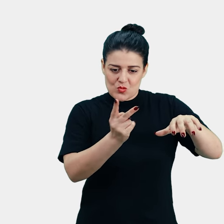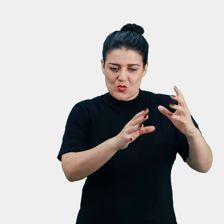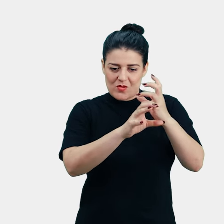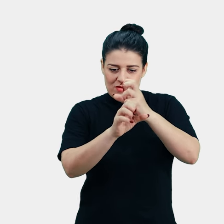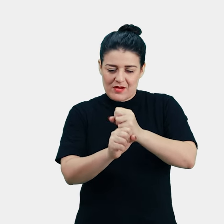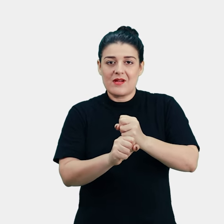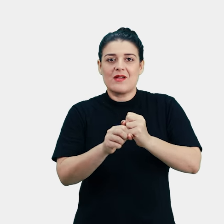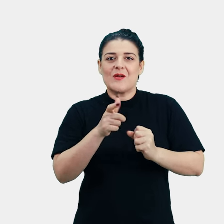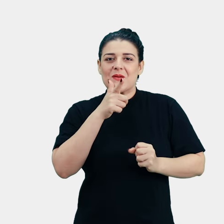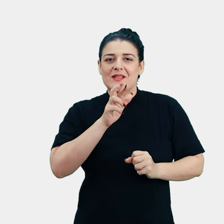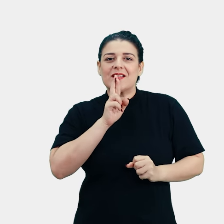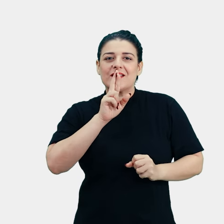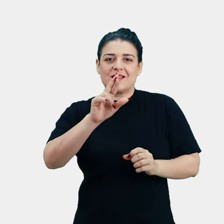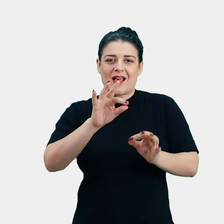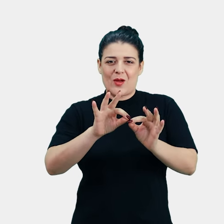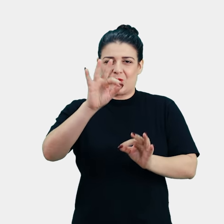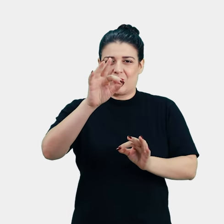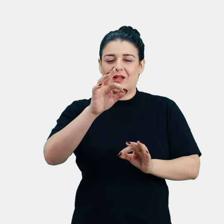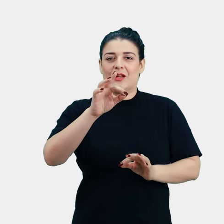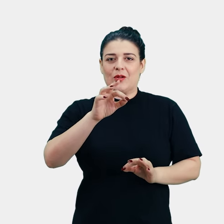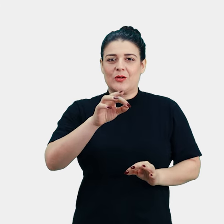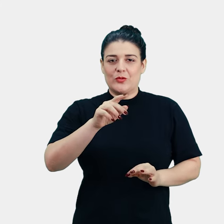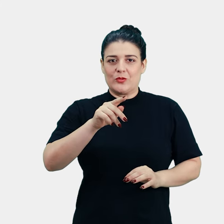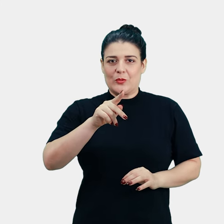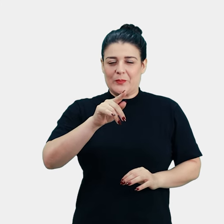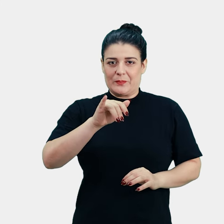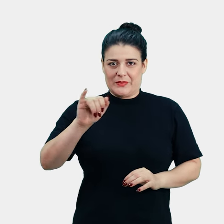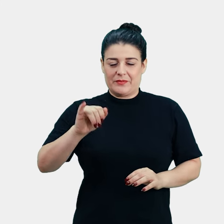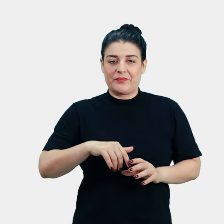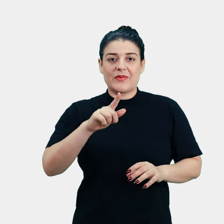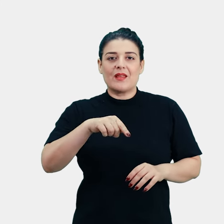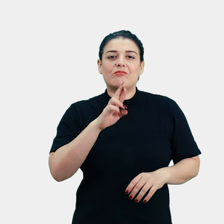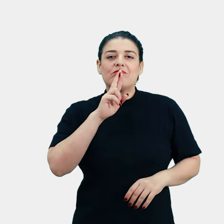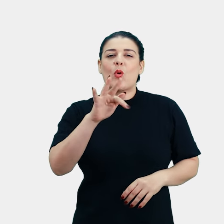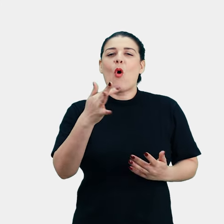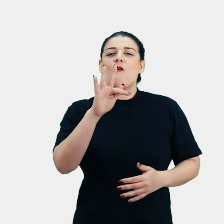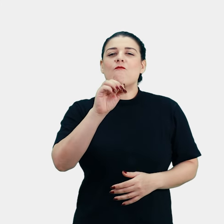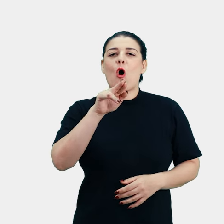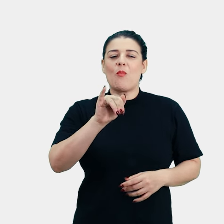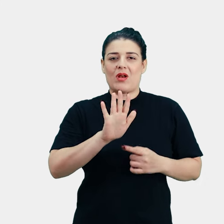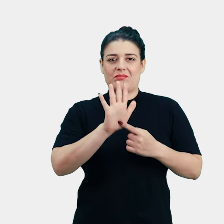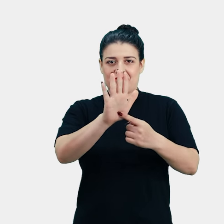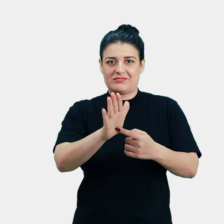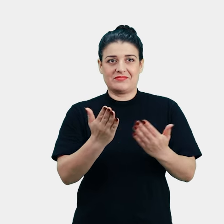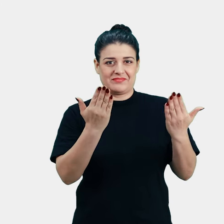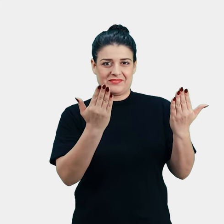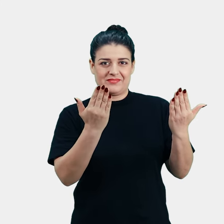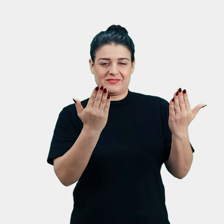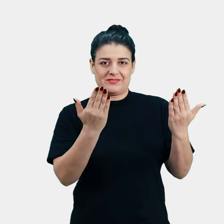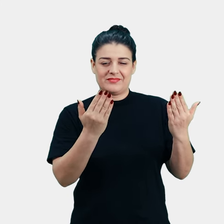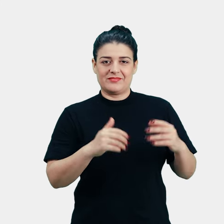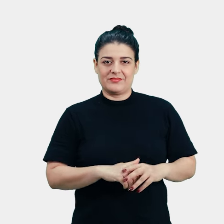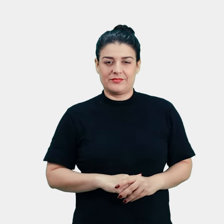uma fração determinada da altura do pico. Então, essa aqui é a fórmula da resolução. RP é igual a Mz